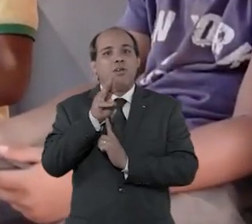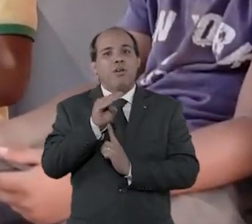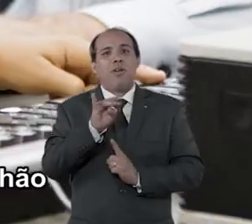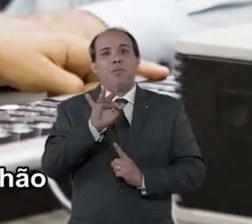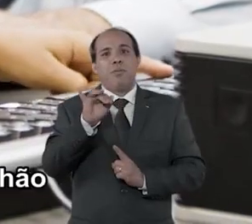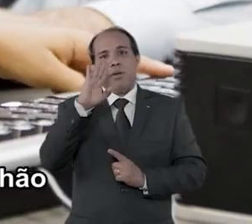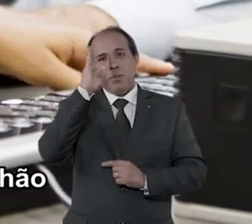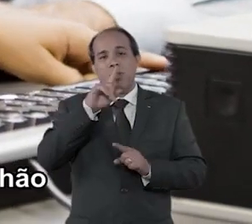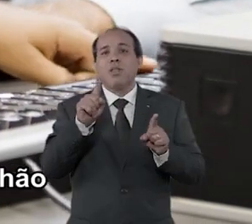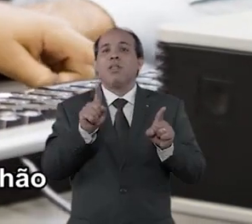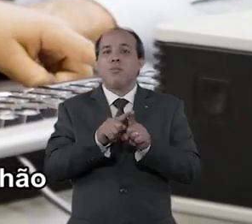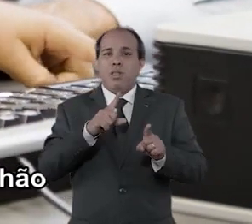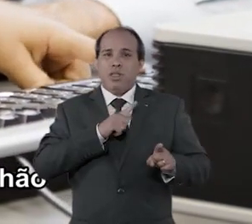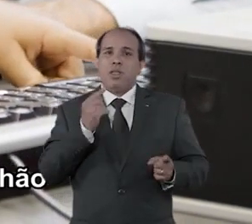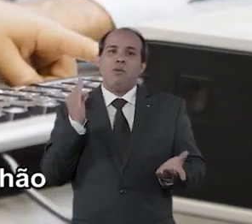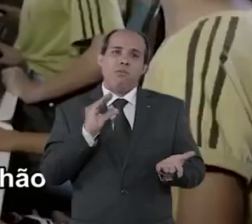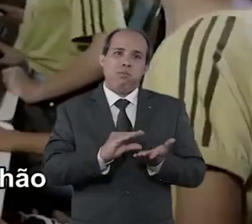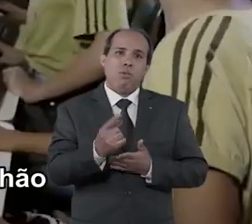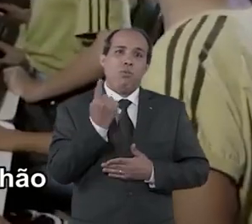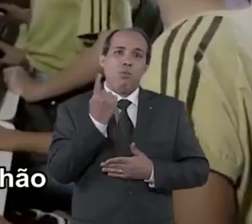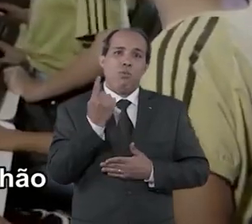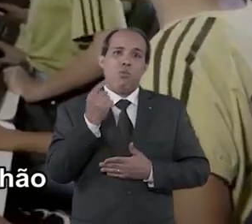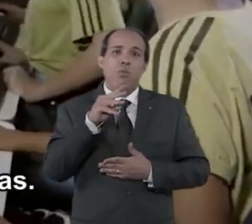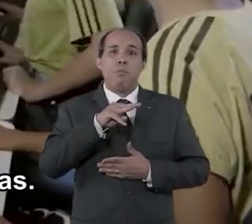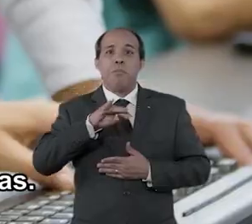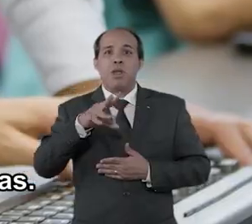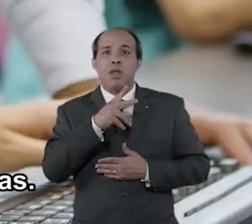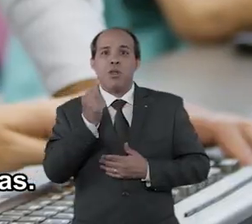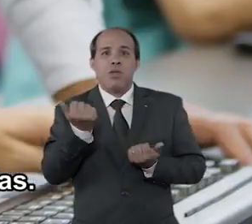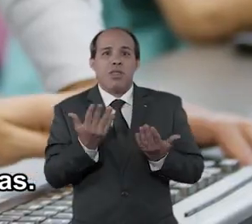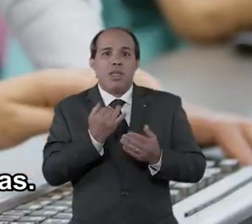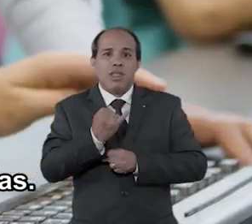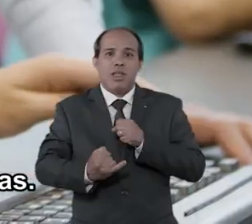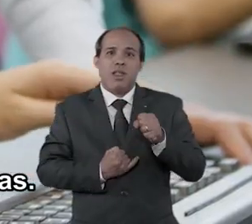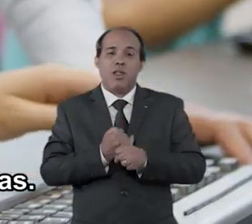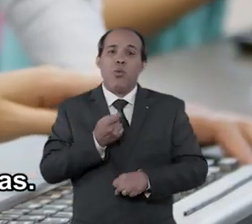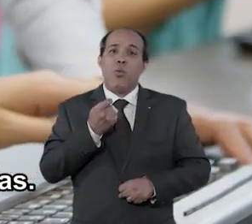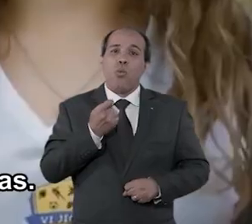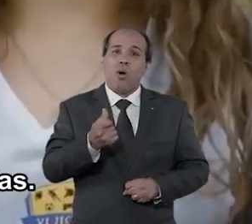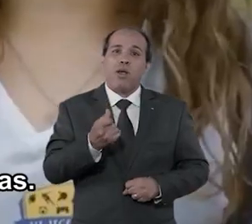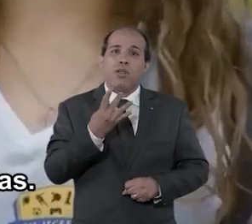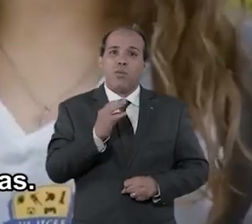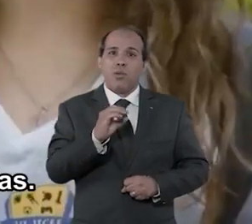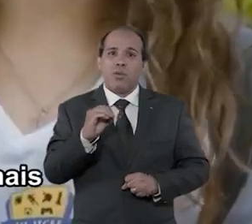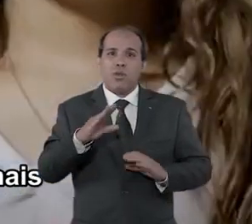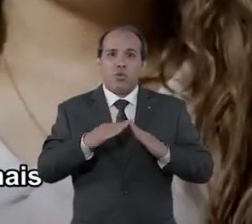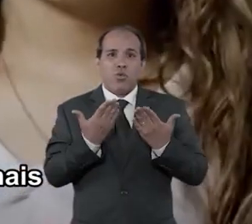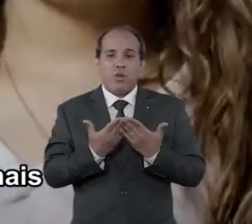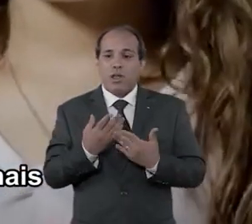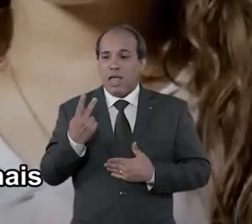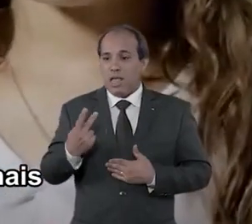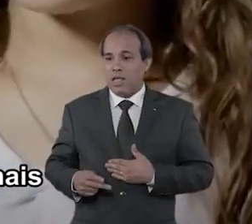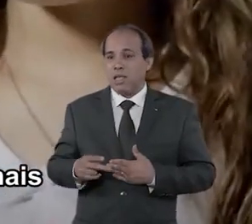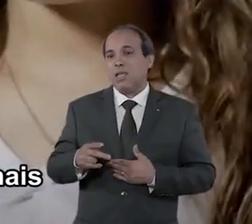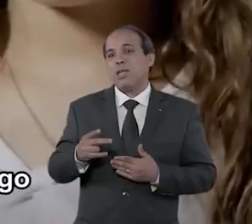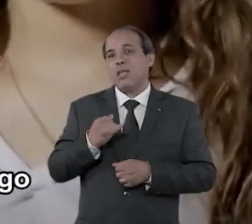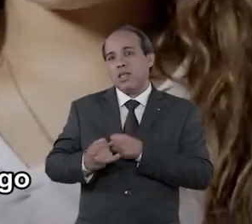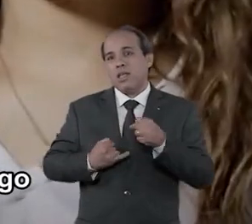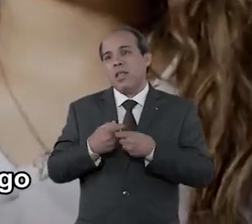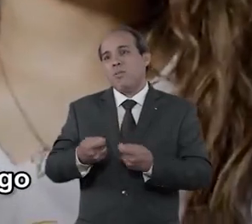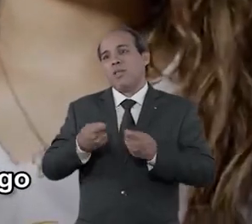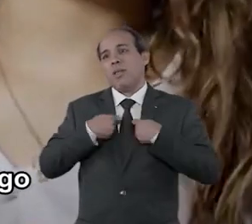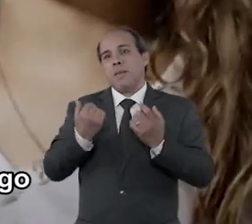Brasil. Isso sem falar no investimento de 1 milhão para levar a internet a quase 400 escolas. Com a internet me sinto bem